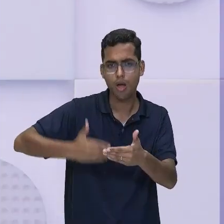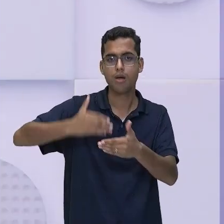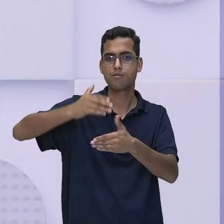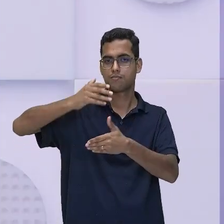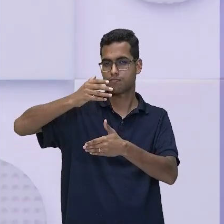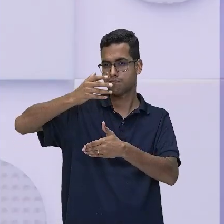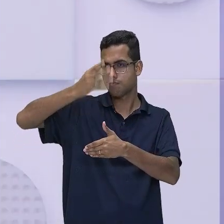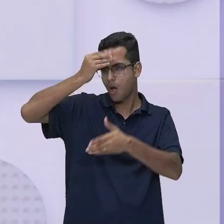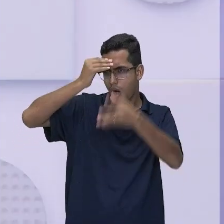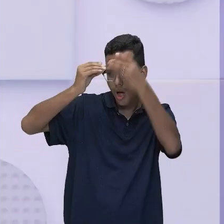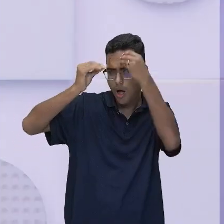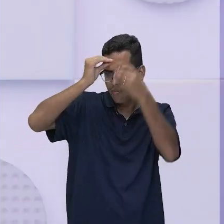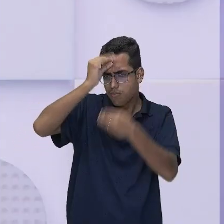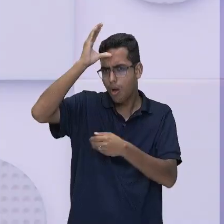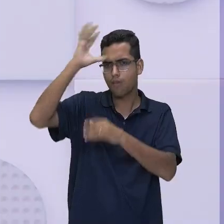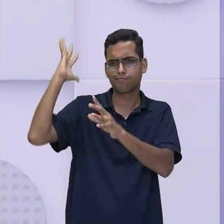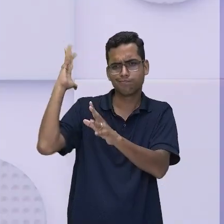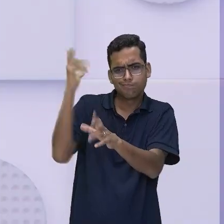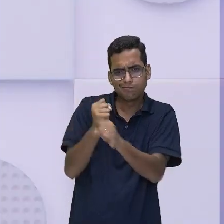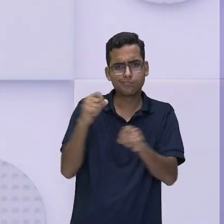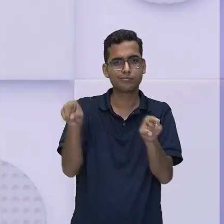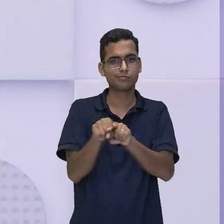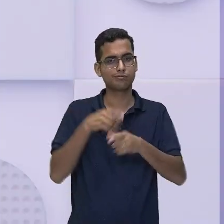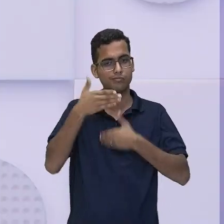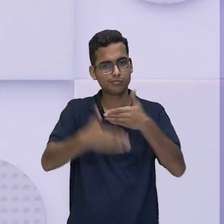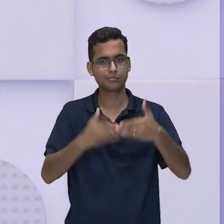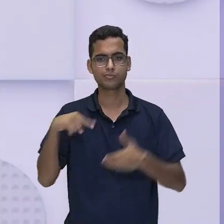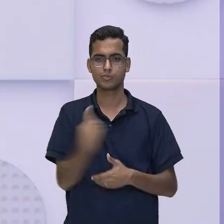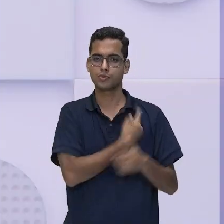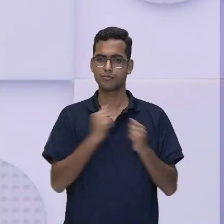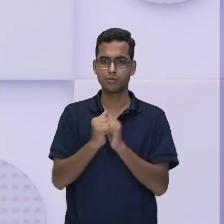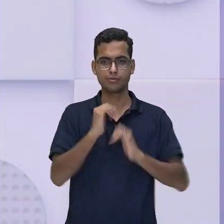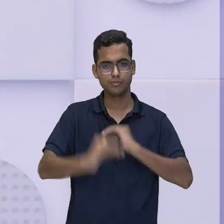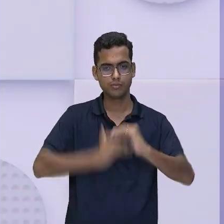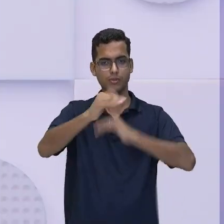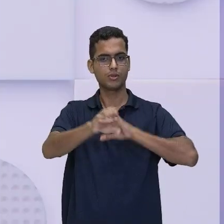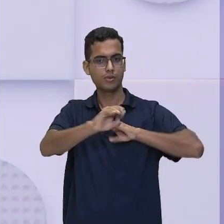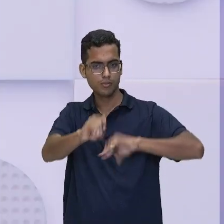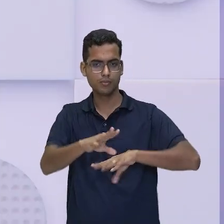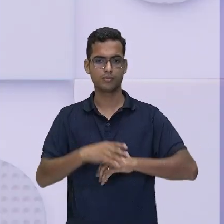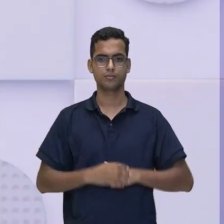revisão, e com certeza absoluta vamos juntos construir a educação.